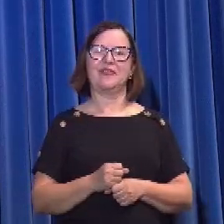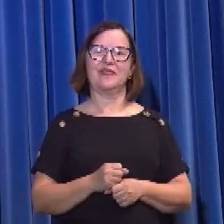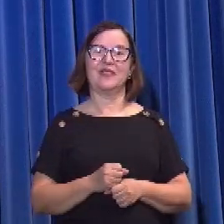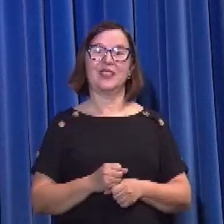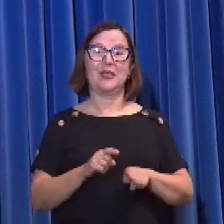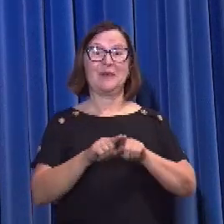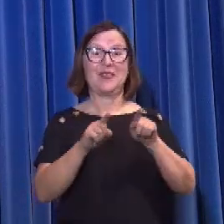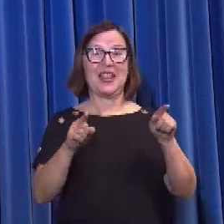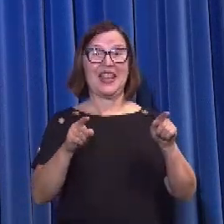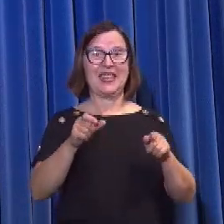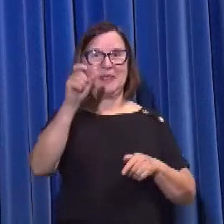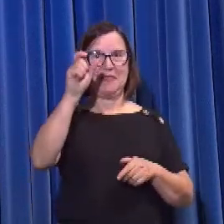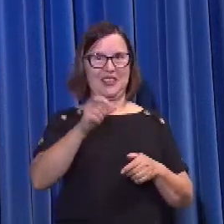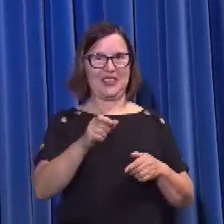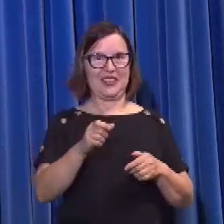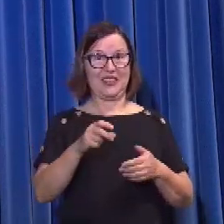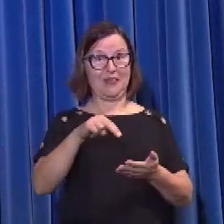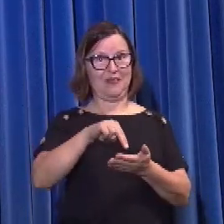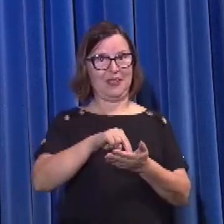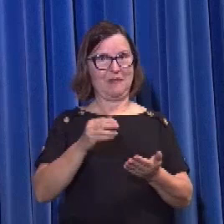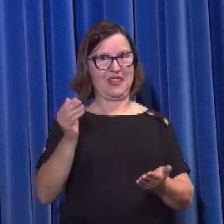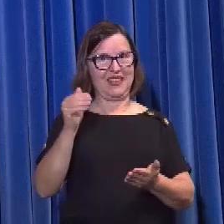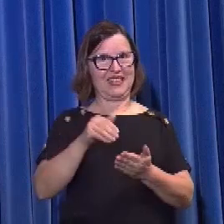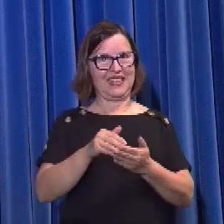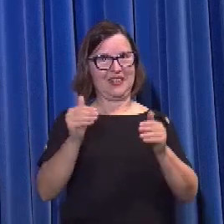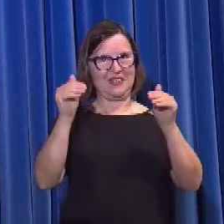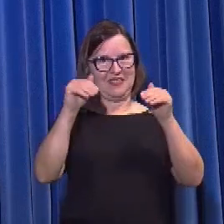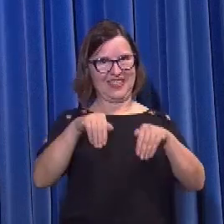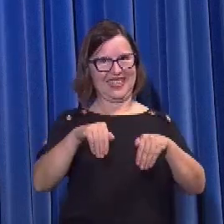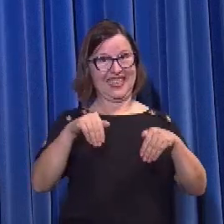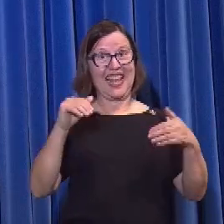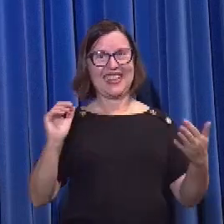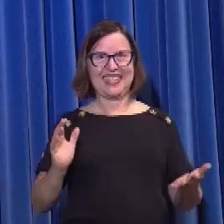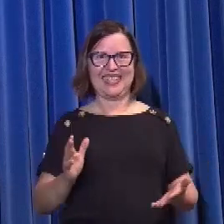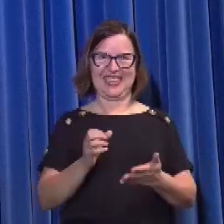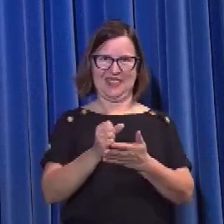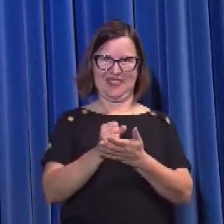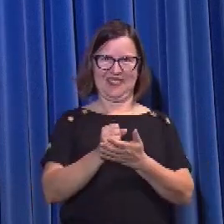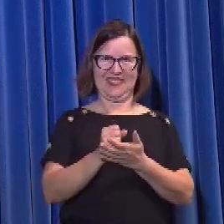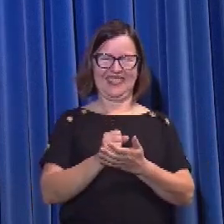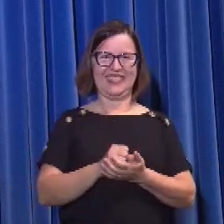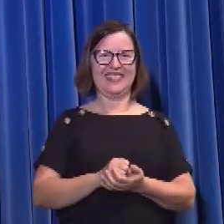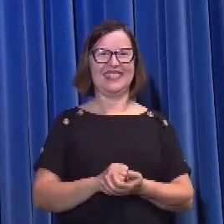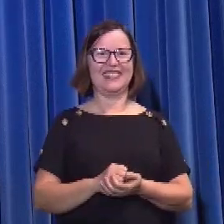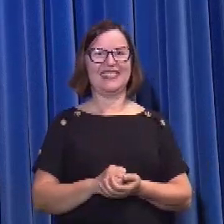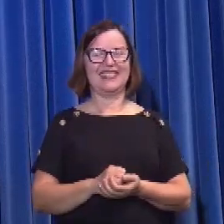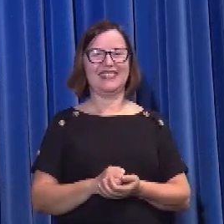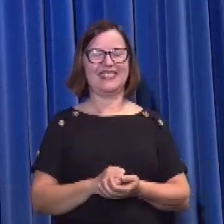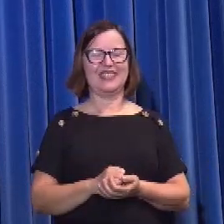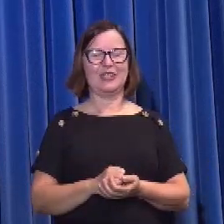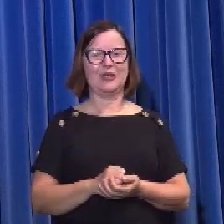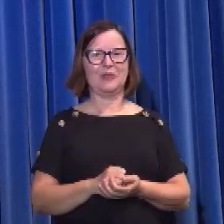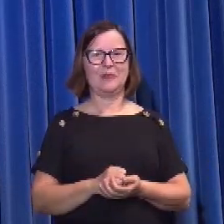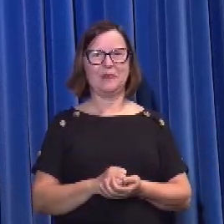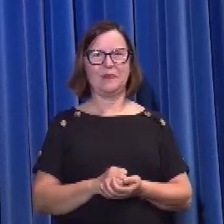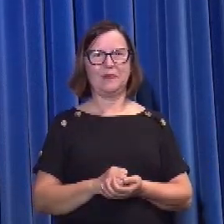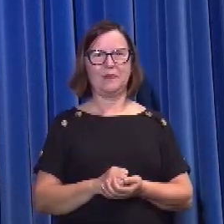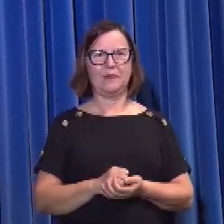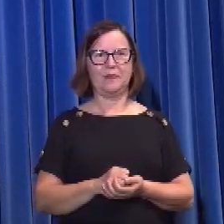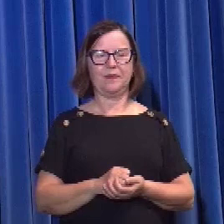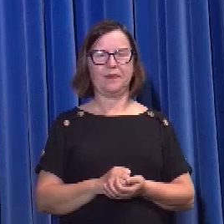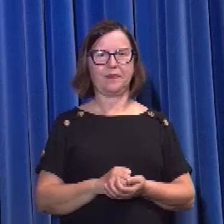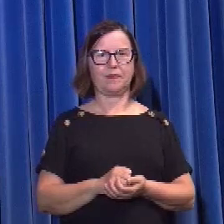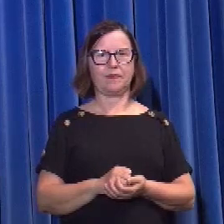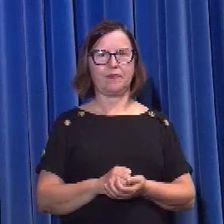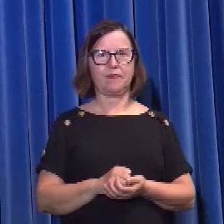quem perseverar até o fim, será salvo. Então não existe essa.